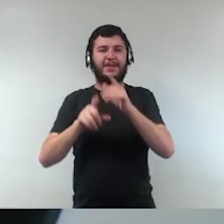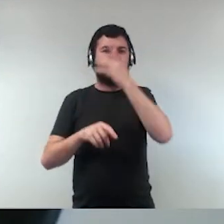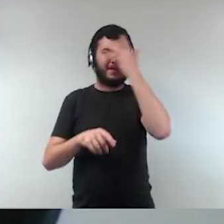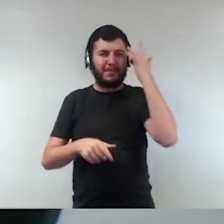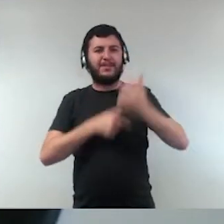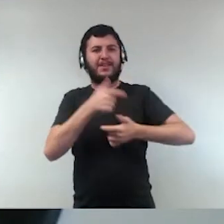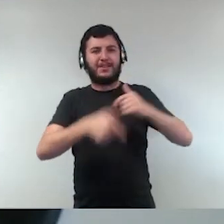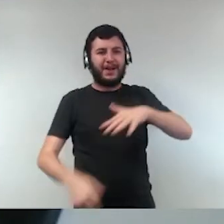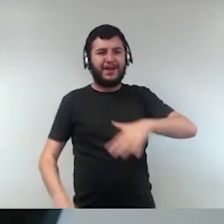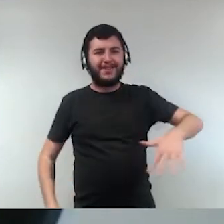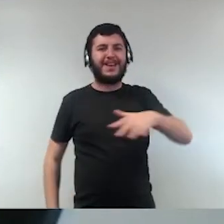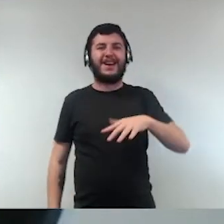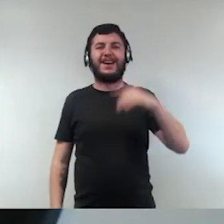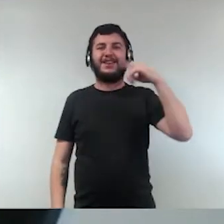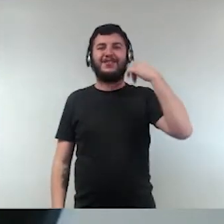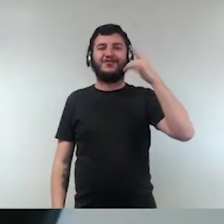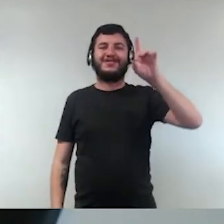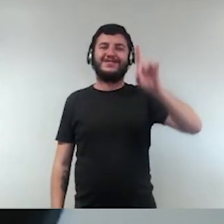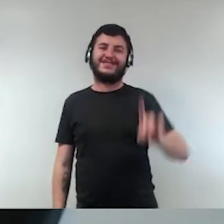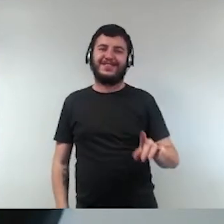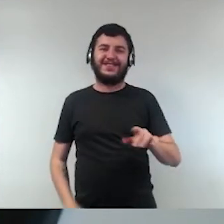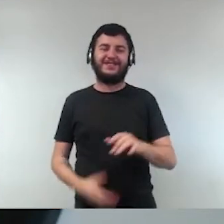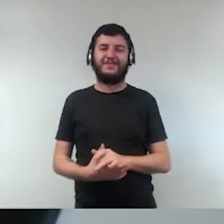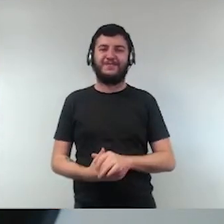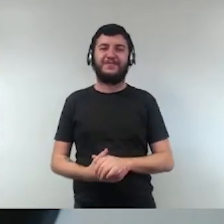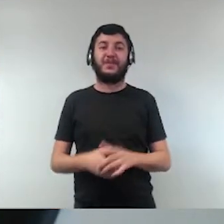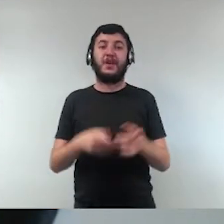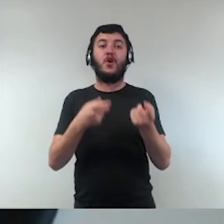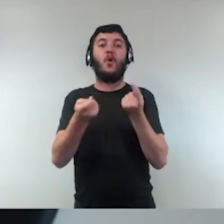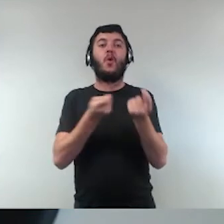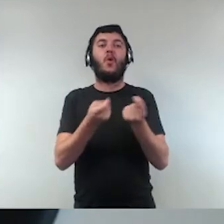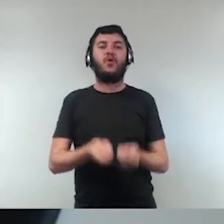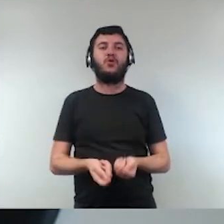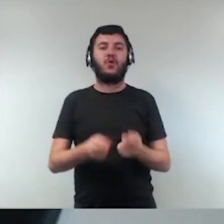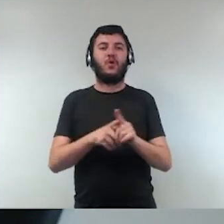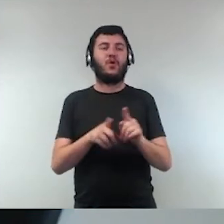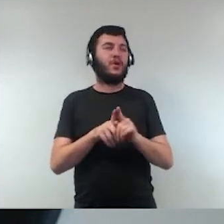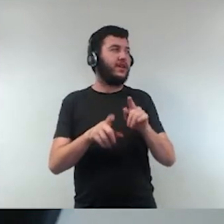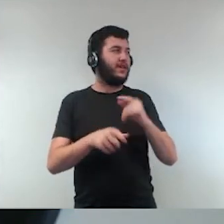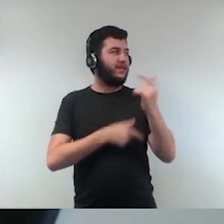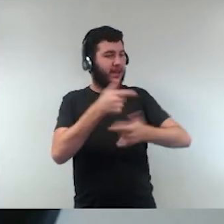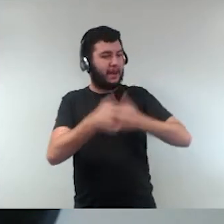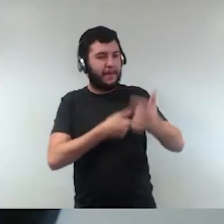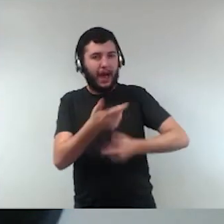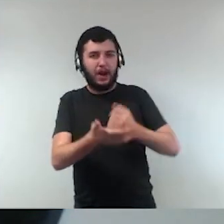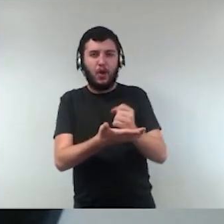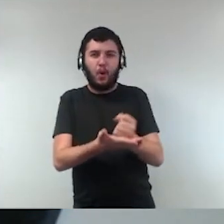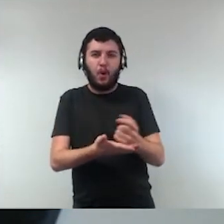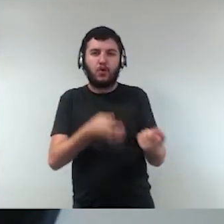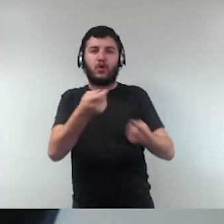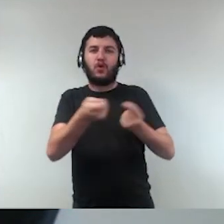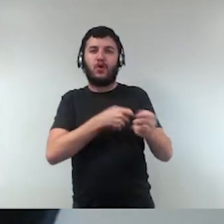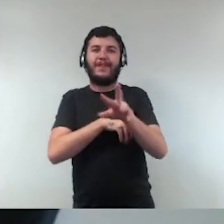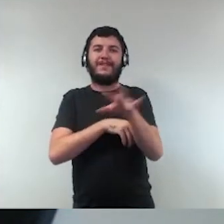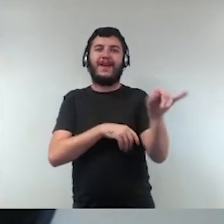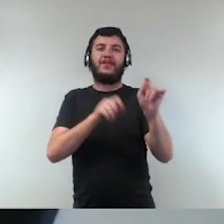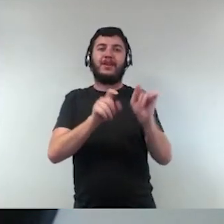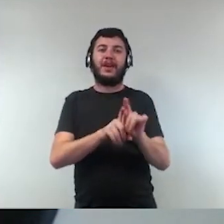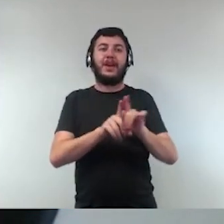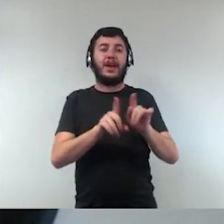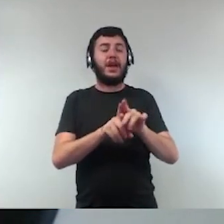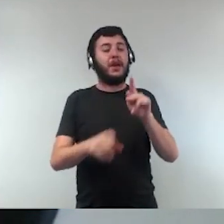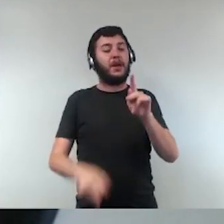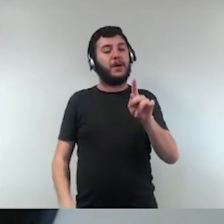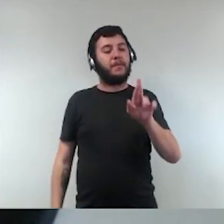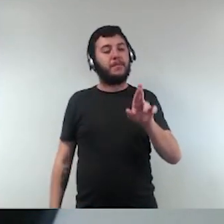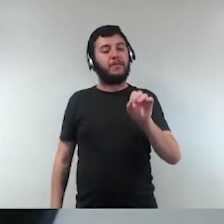operadores do direito, né? O controle quanto à realização do trabalho passará a ser feito muito mais pela produtividade do que pelo